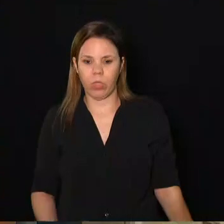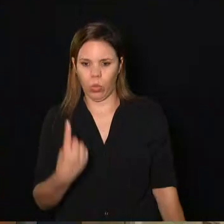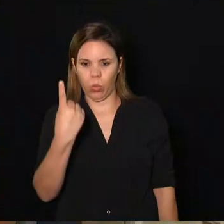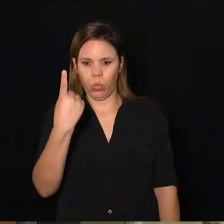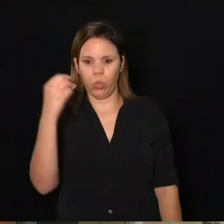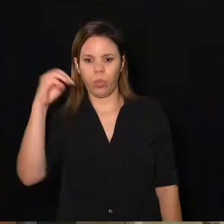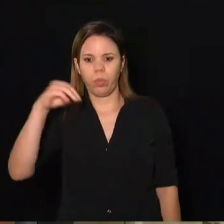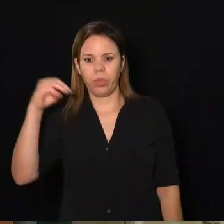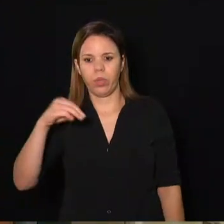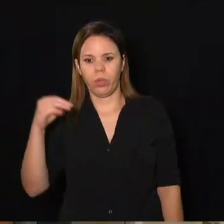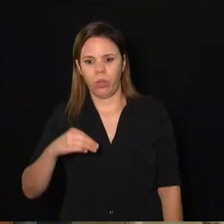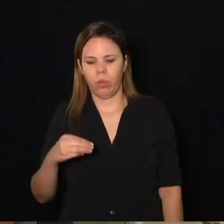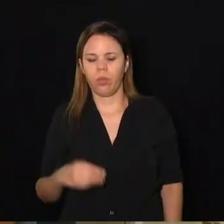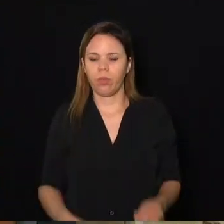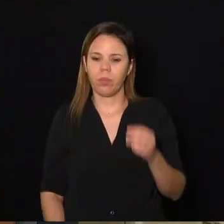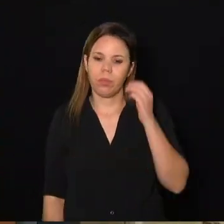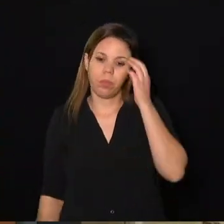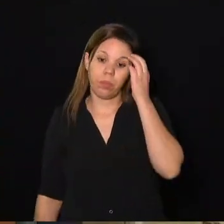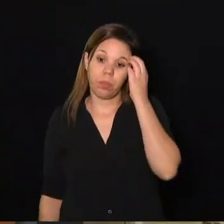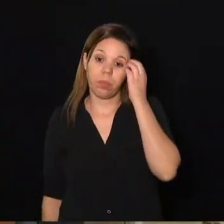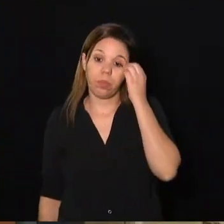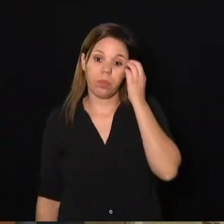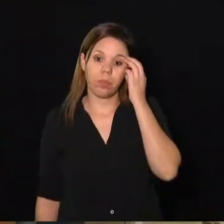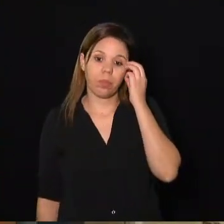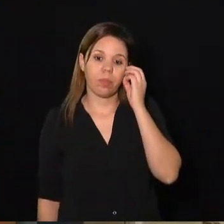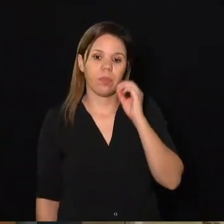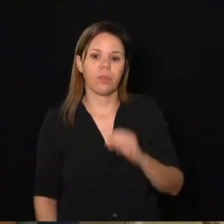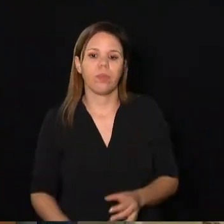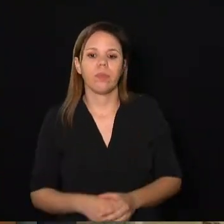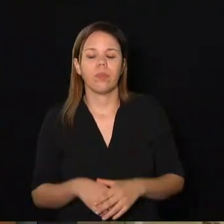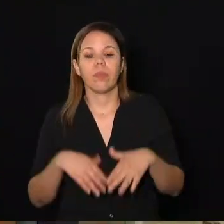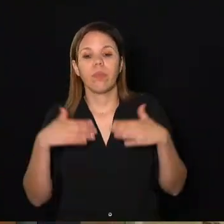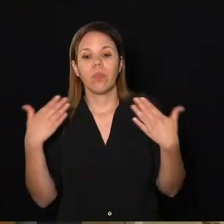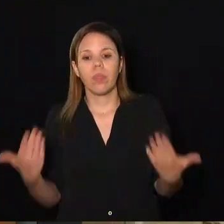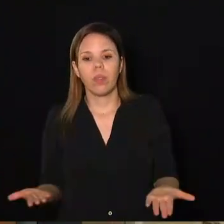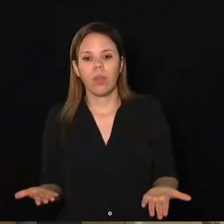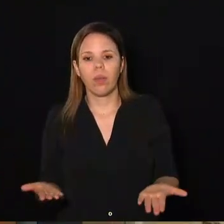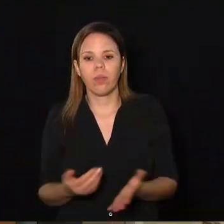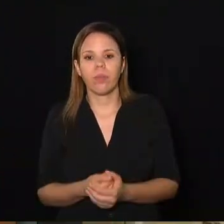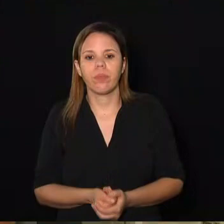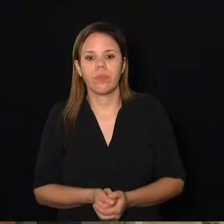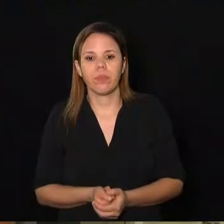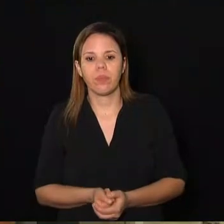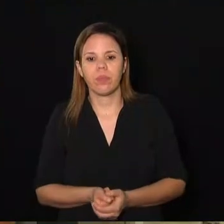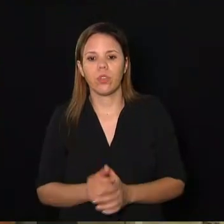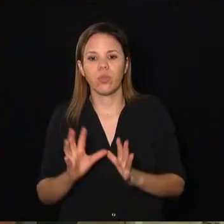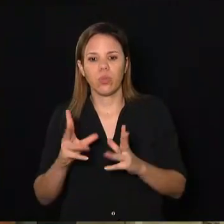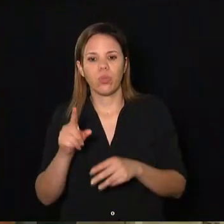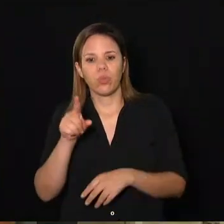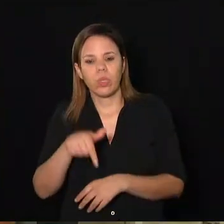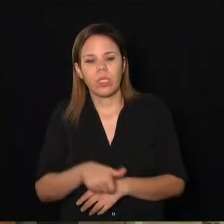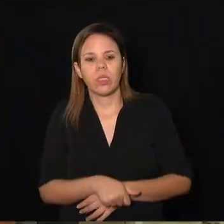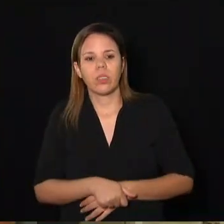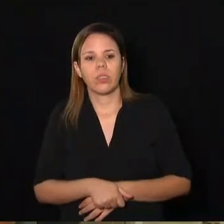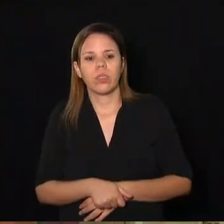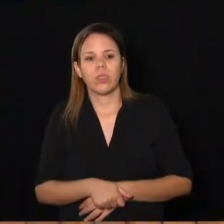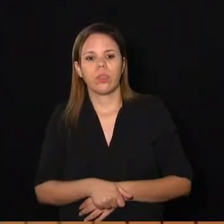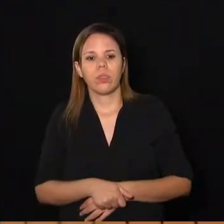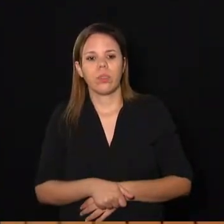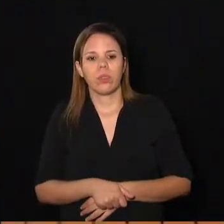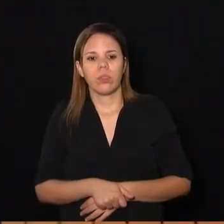consideração do senhor tá certo obrigado presidente bom diante de tudo isso diante desse impacto positivo para a